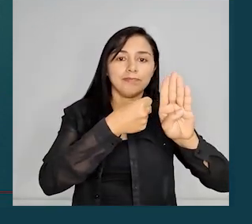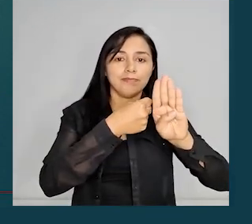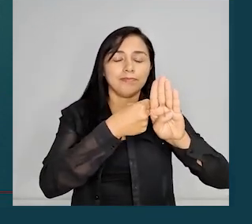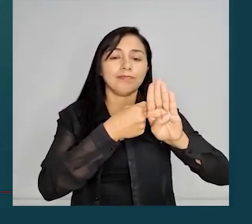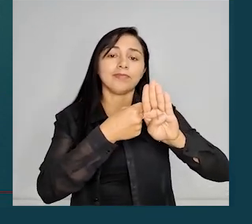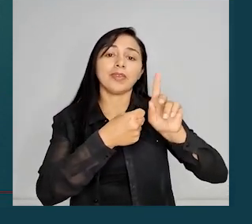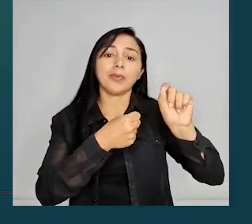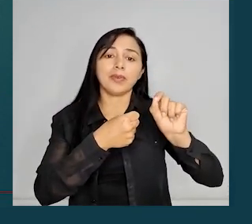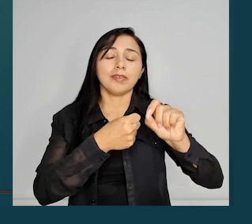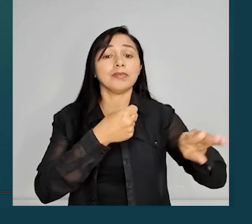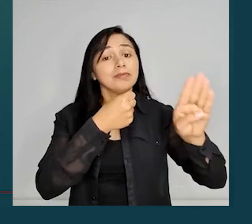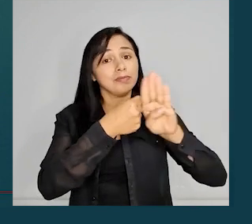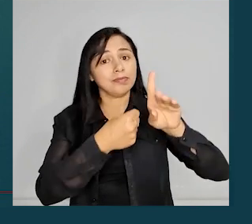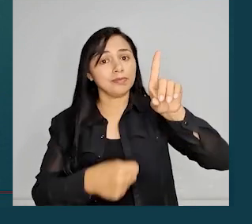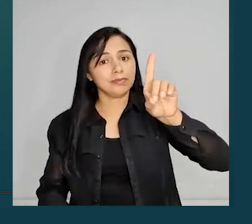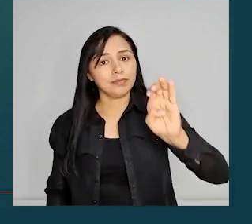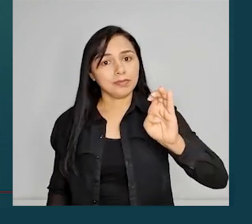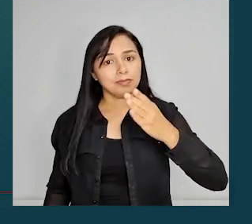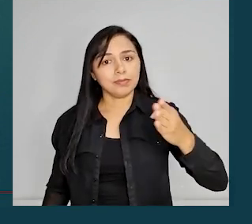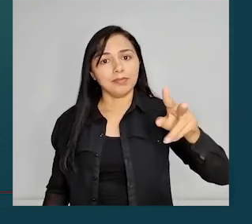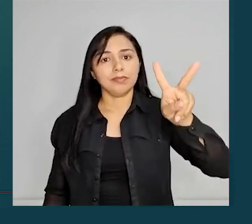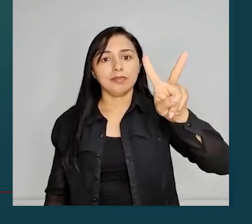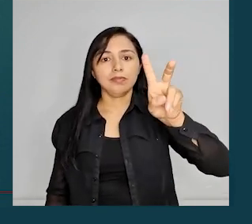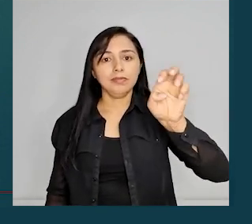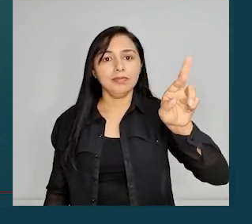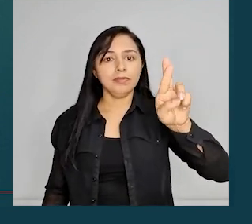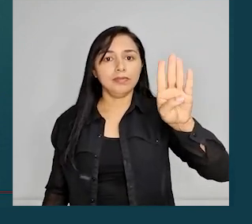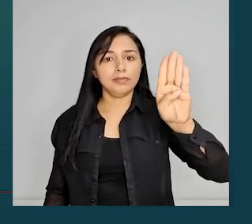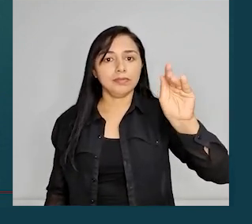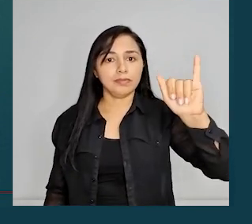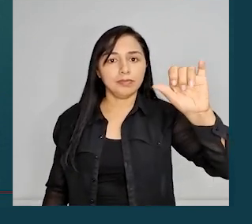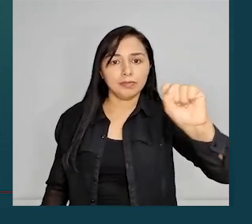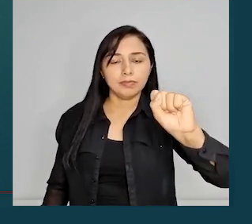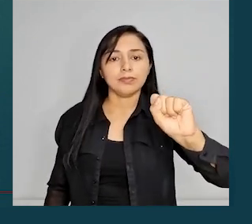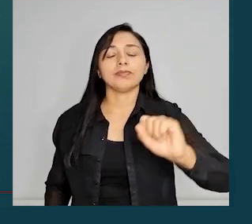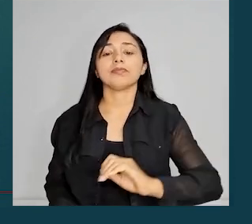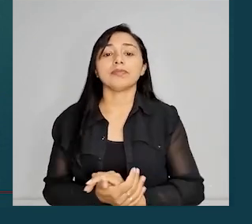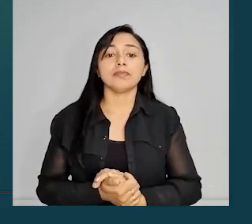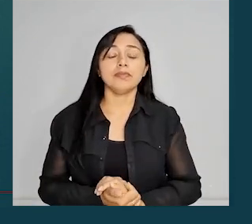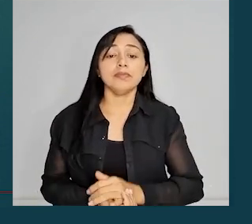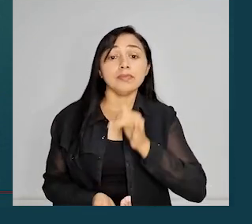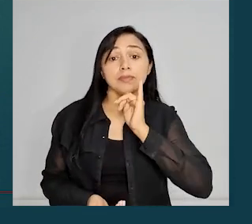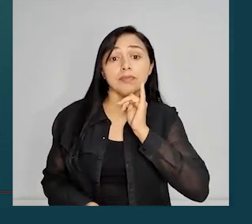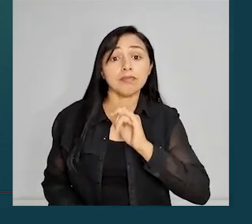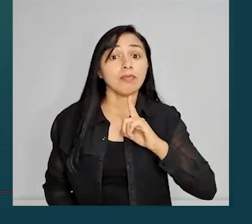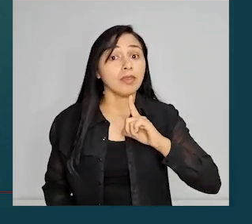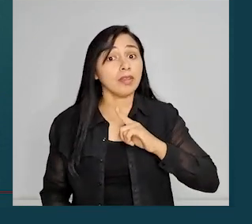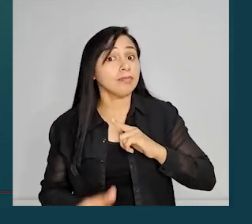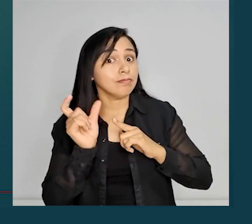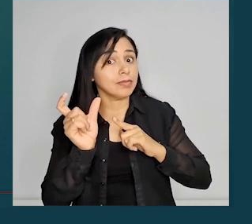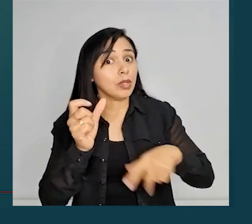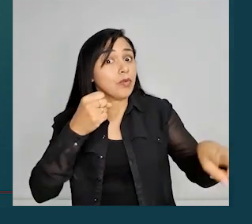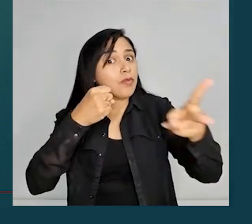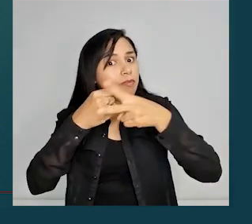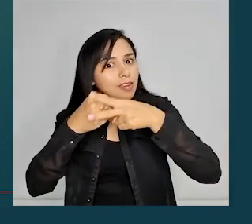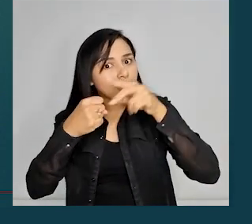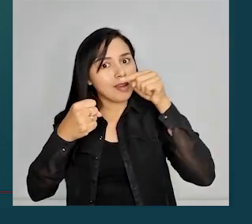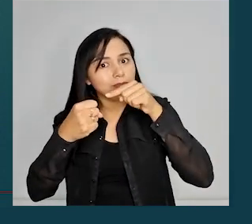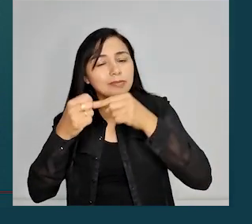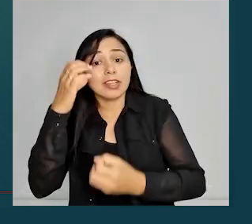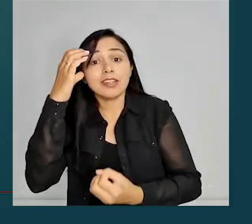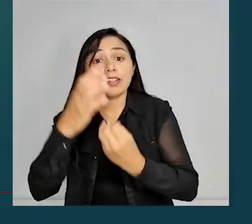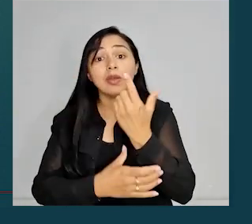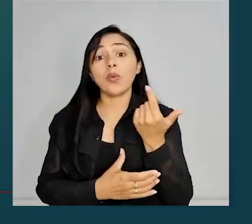Vejam só como é que acontece a derivação regressiva. É quando eu tenho um verbo e a partir desse verbo vai